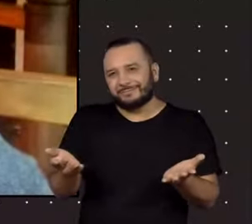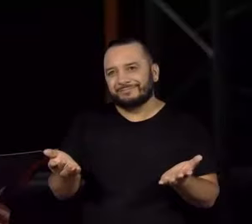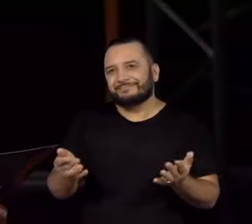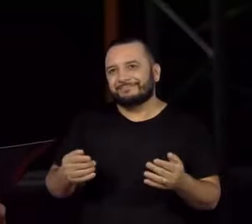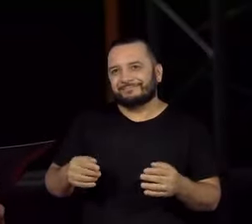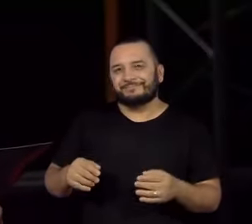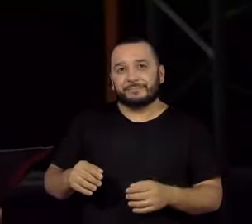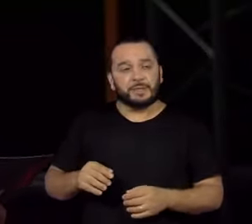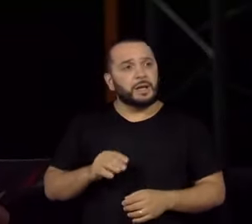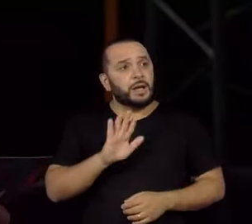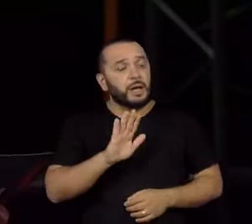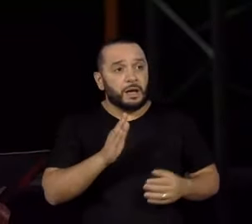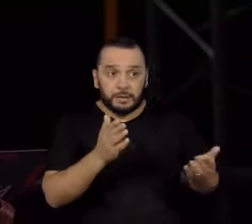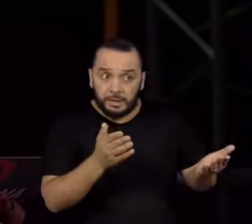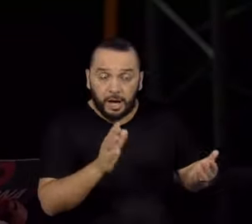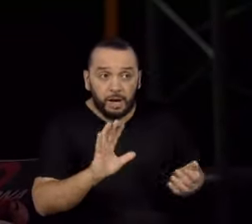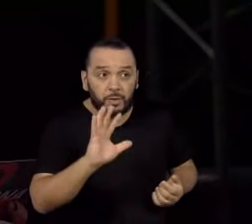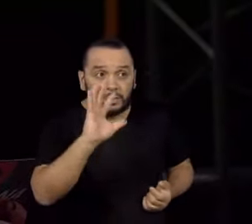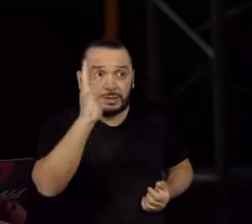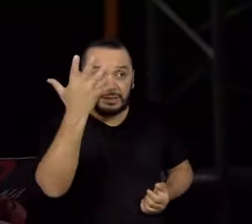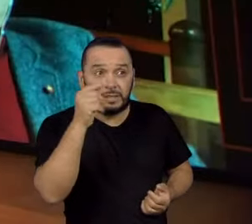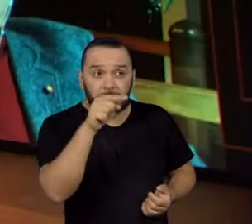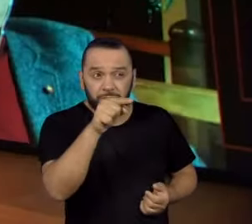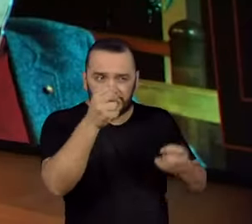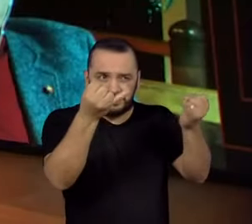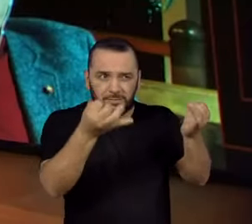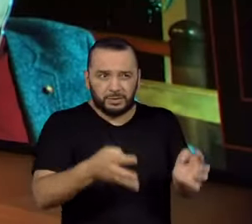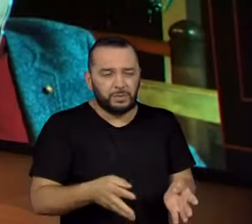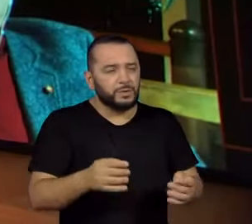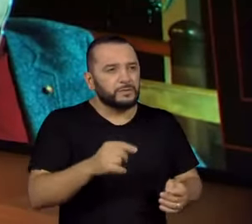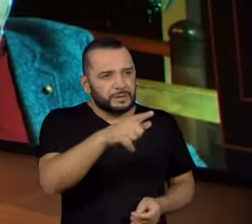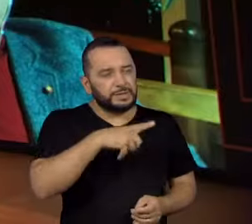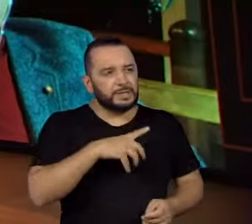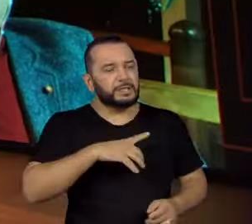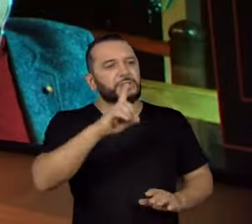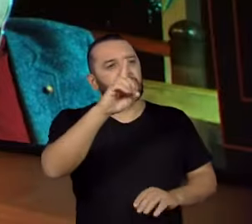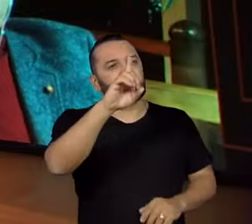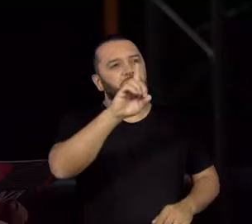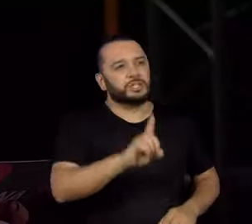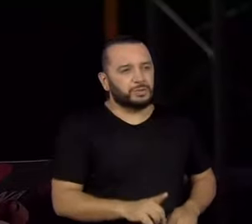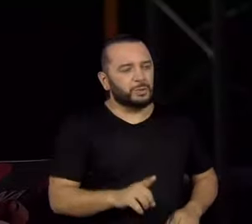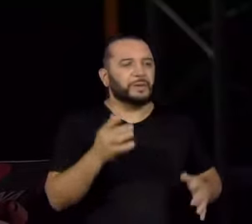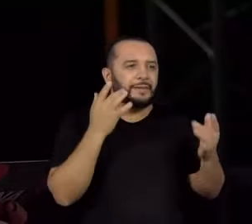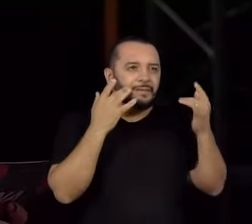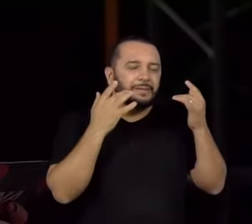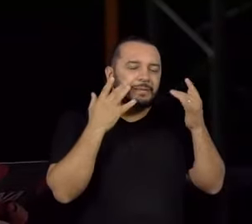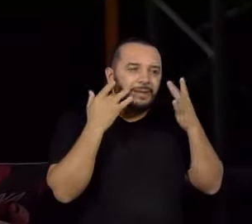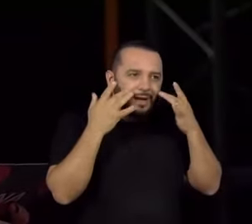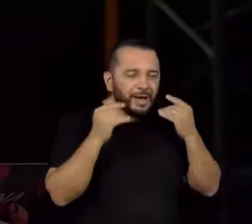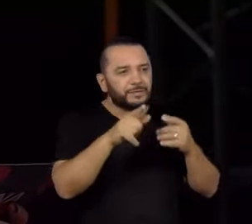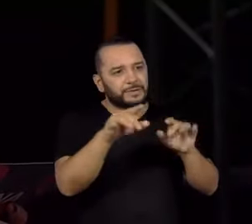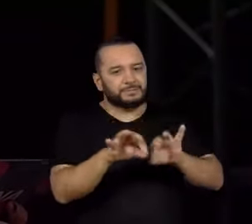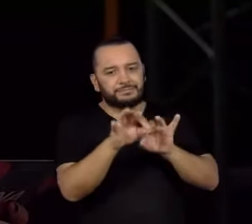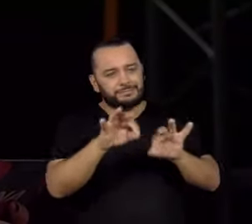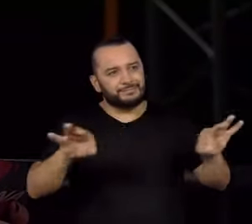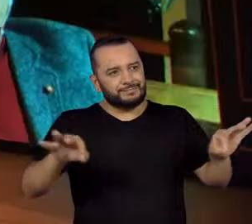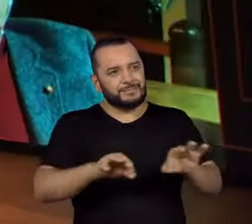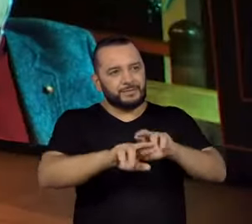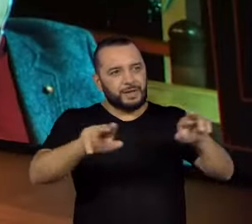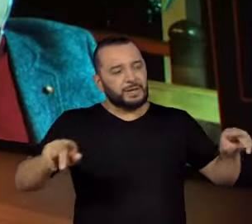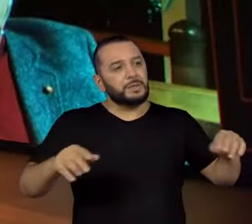30. Maestro, em paralelo a tudo isso que a gente está falando, você dirigiu vários teatros, criou várias orquestras, regeu concertos por